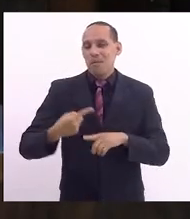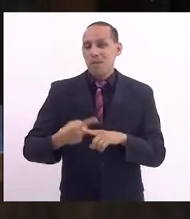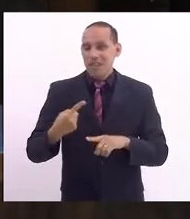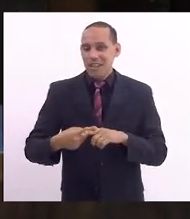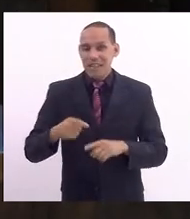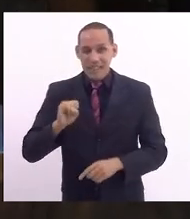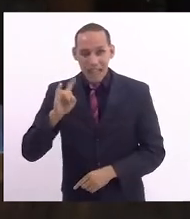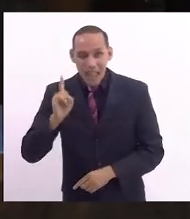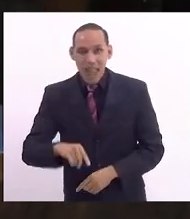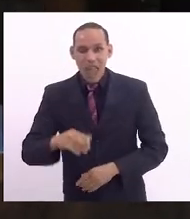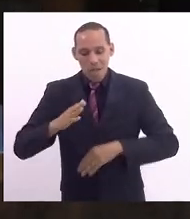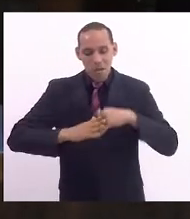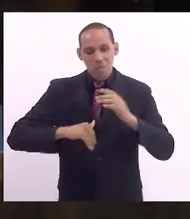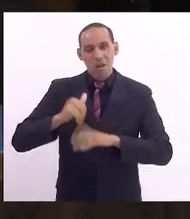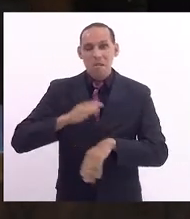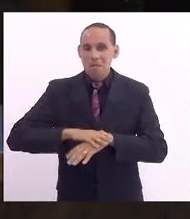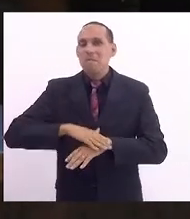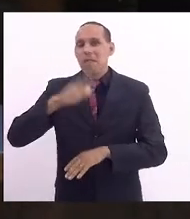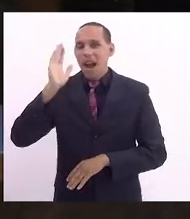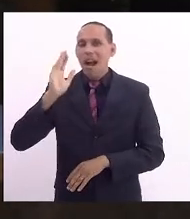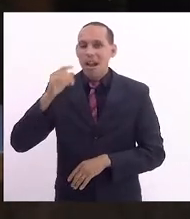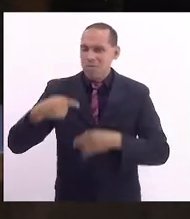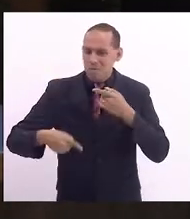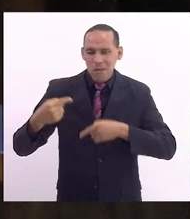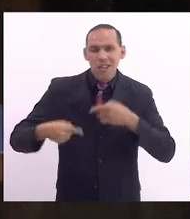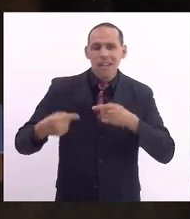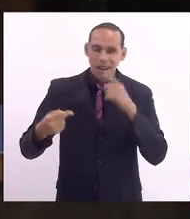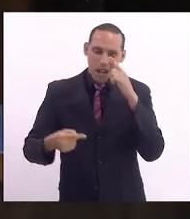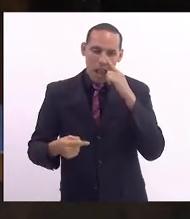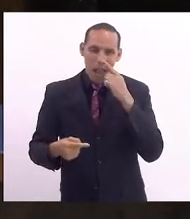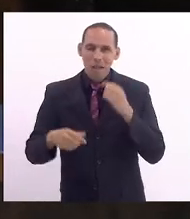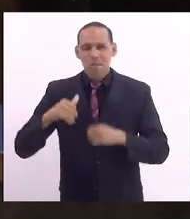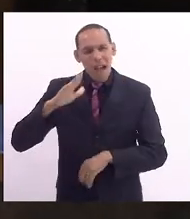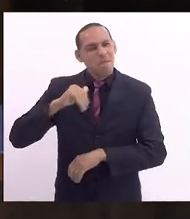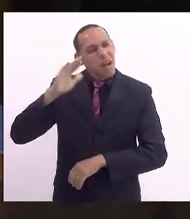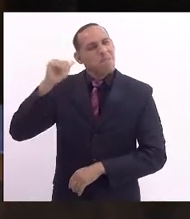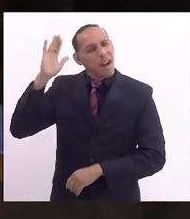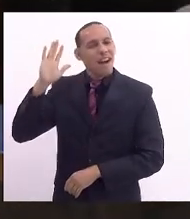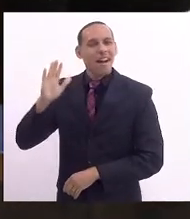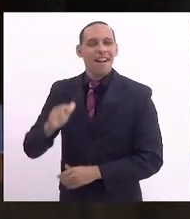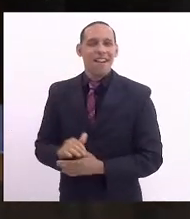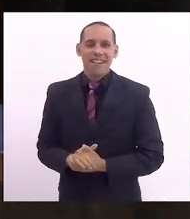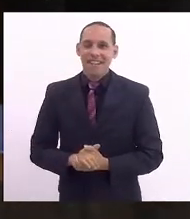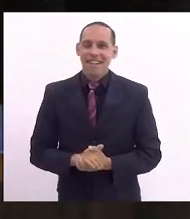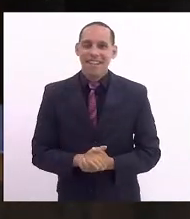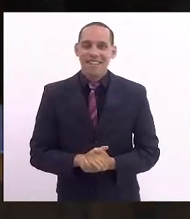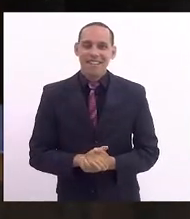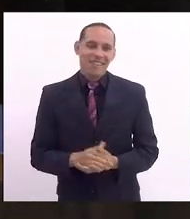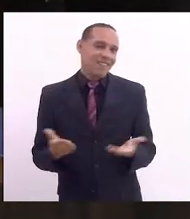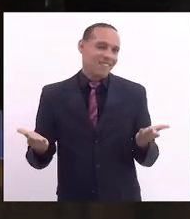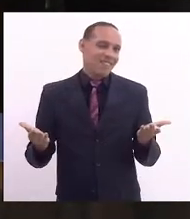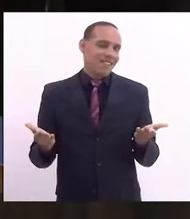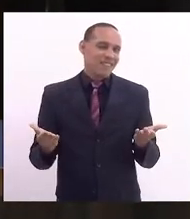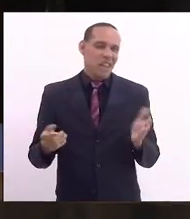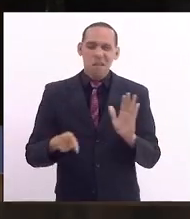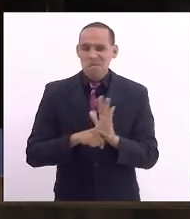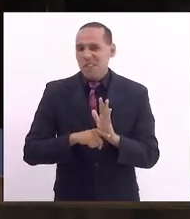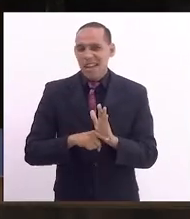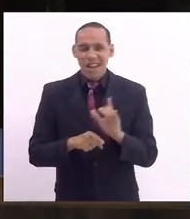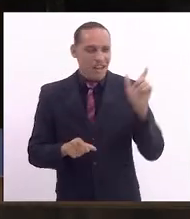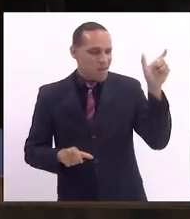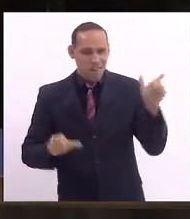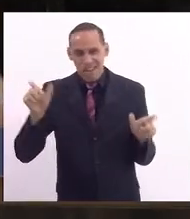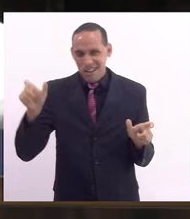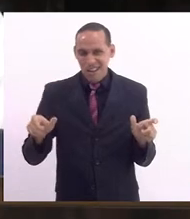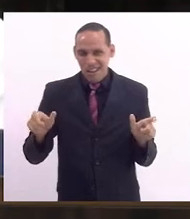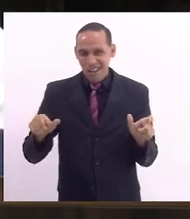pelo mais competente, o mais dotado de política, o mais, não tem nada de menos nessas duas, né? Não